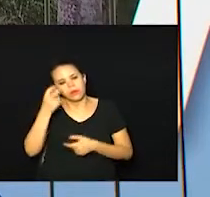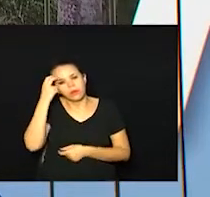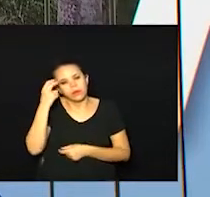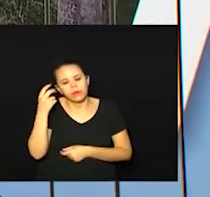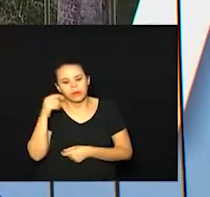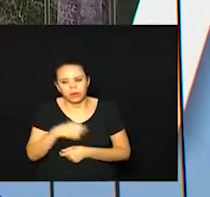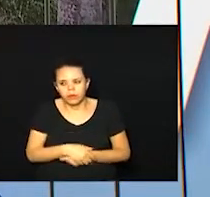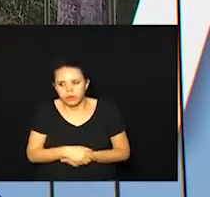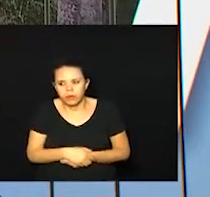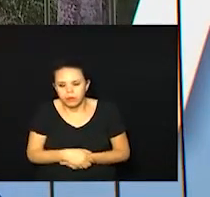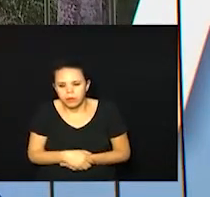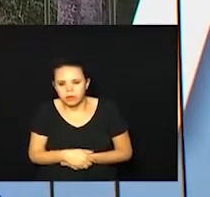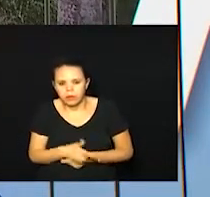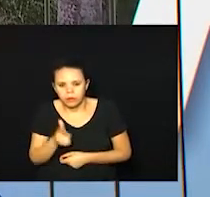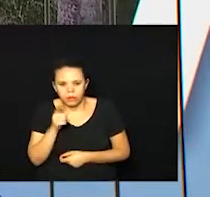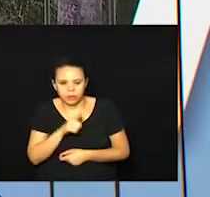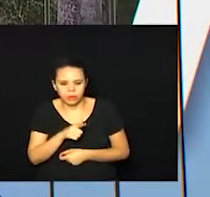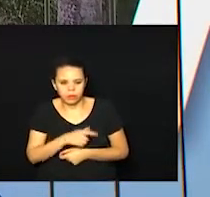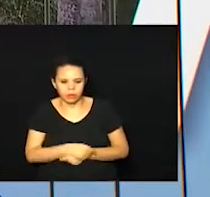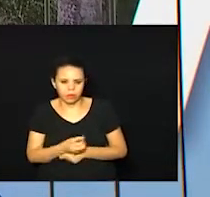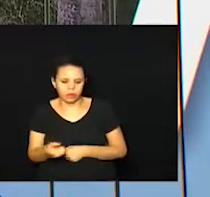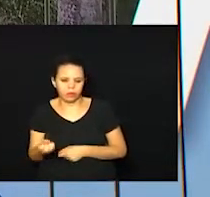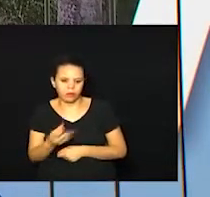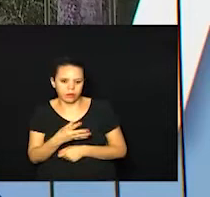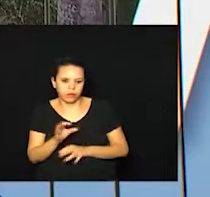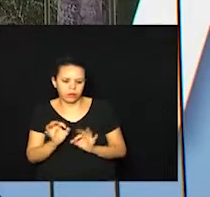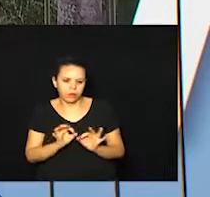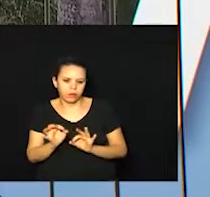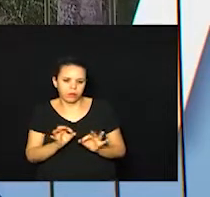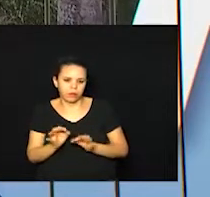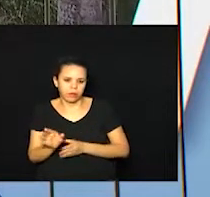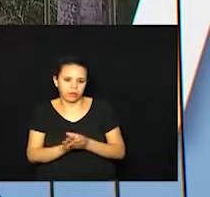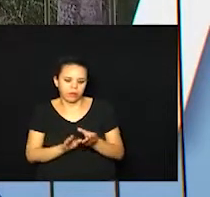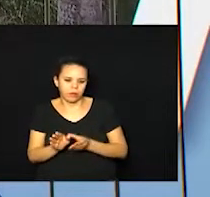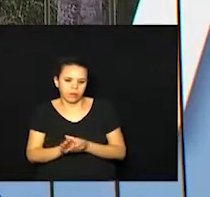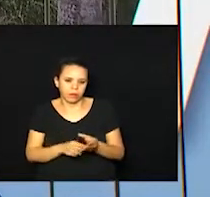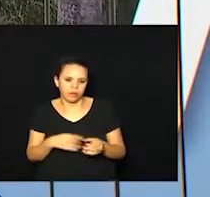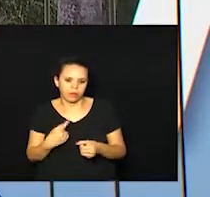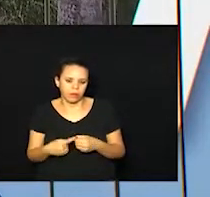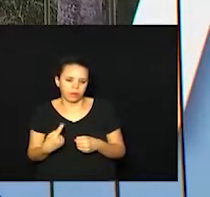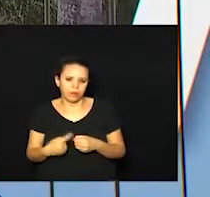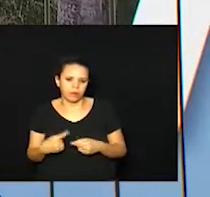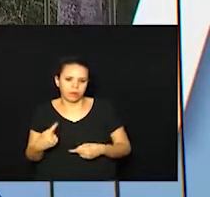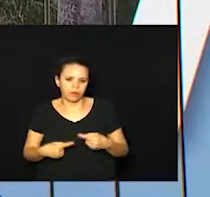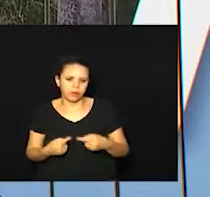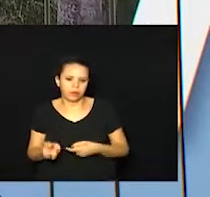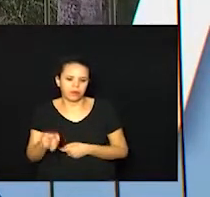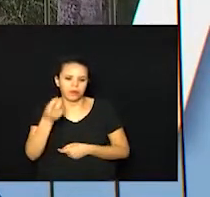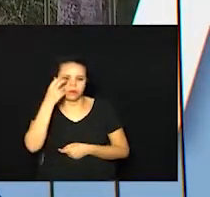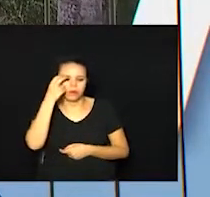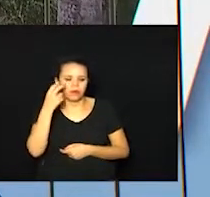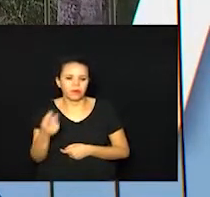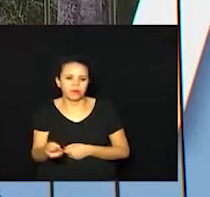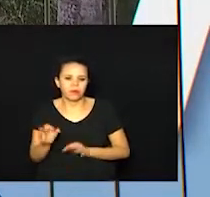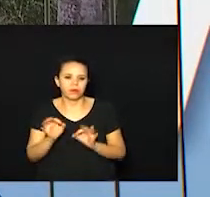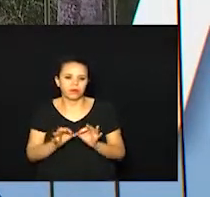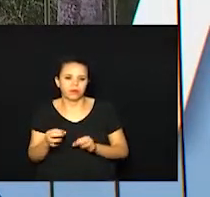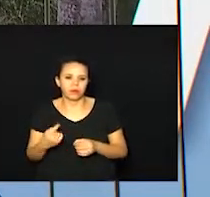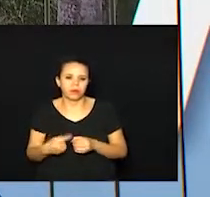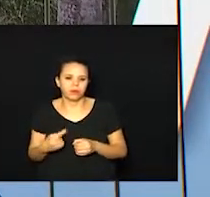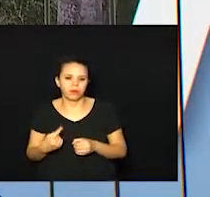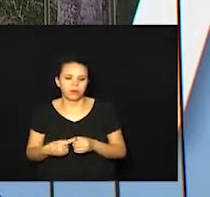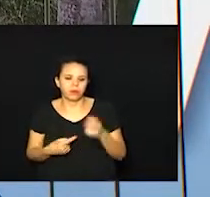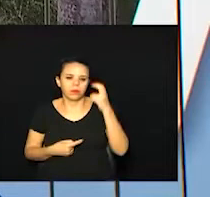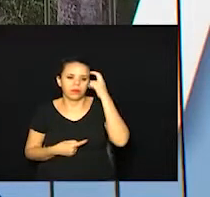cultura, que conquistaram um novo formato do Conselho Municipal de Política Cultural, o Plano Municipal